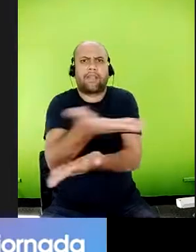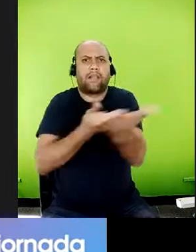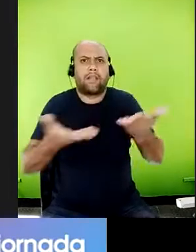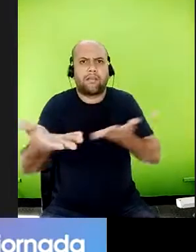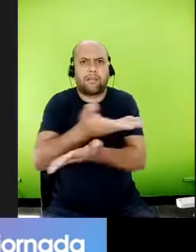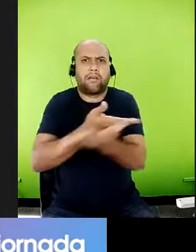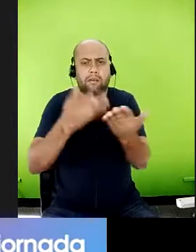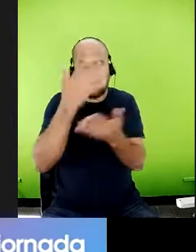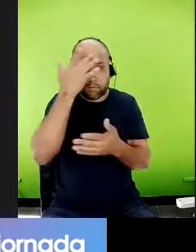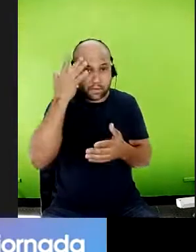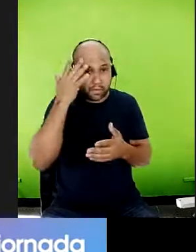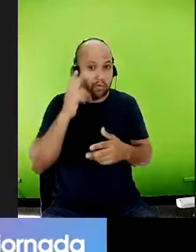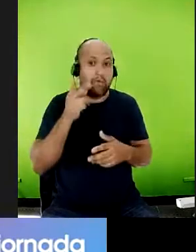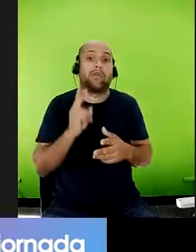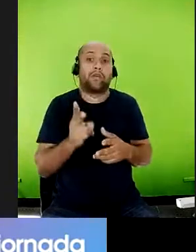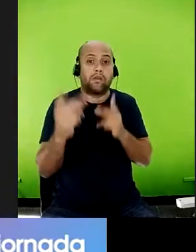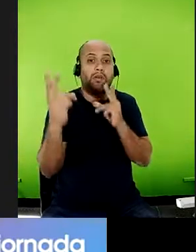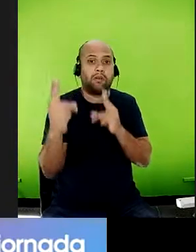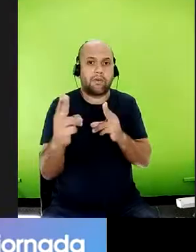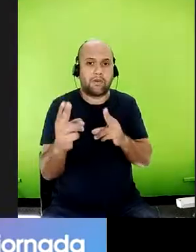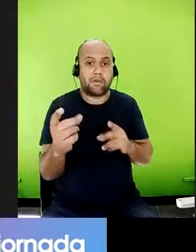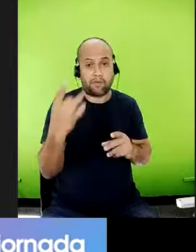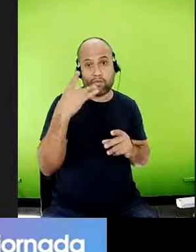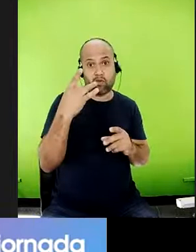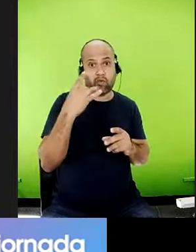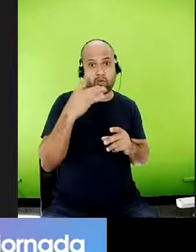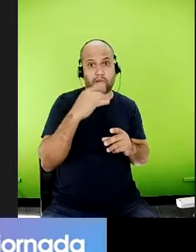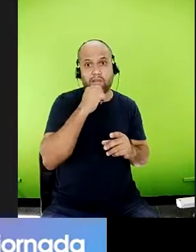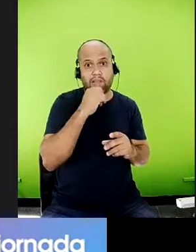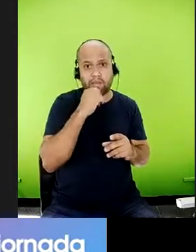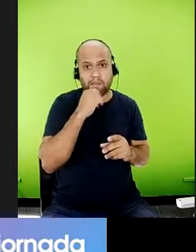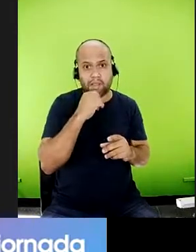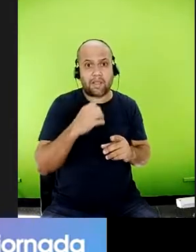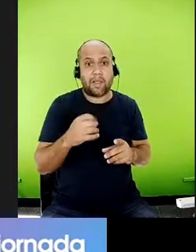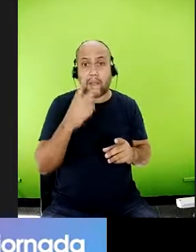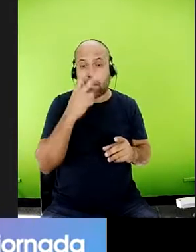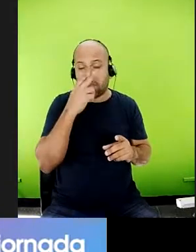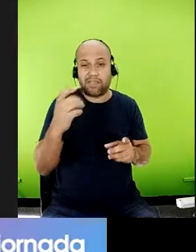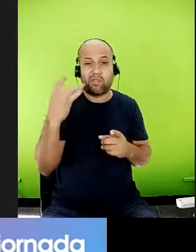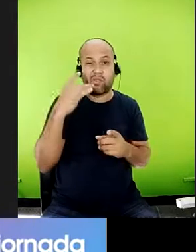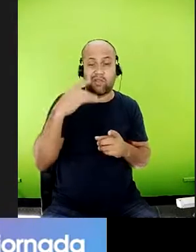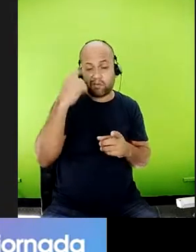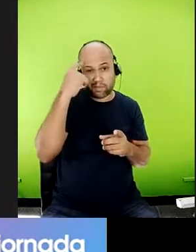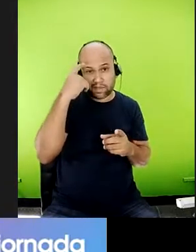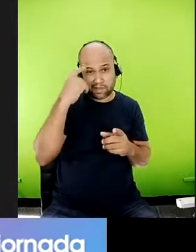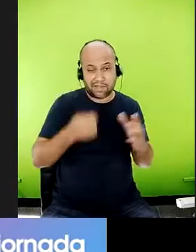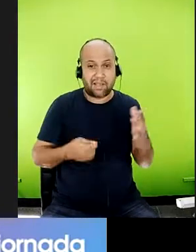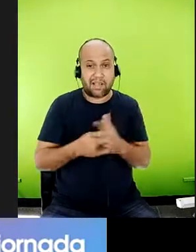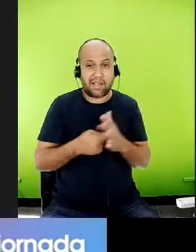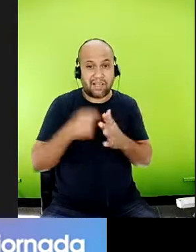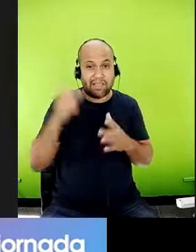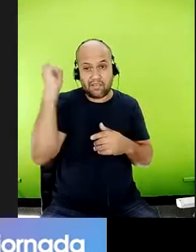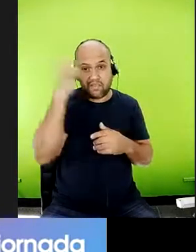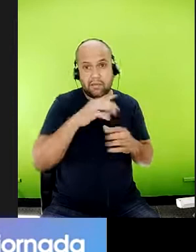na mesma estrada não fica só o que sozinho se você tá lutando contra um dragão imenso não vai dar certo se